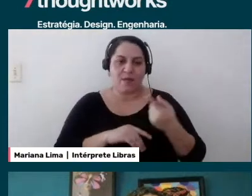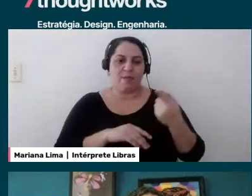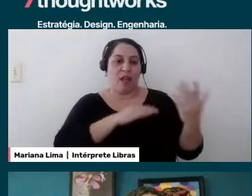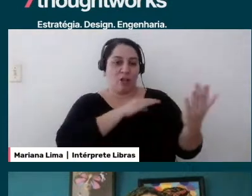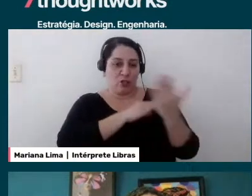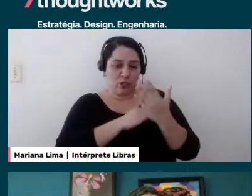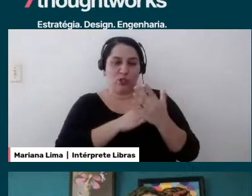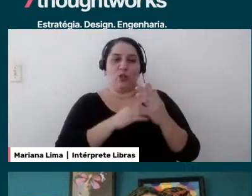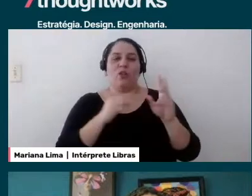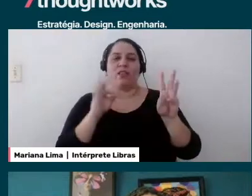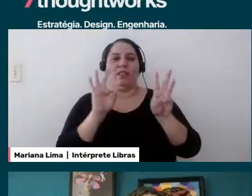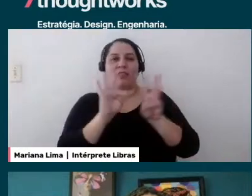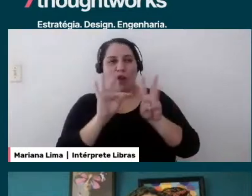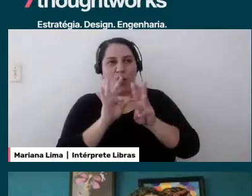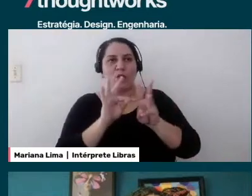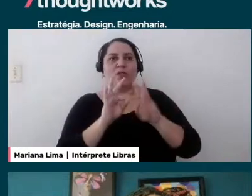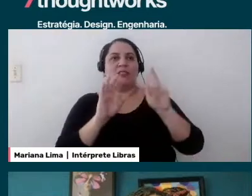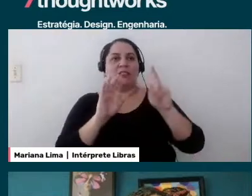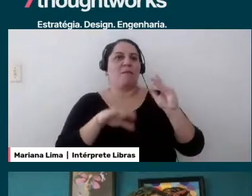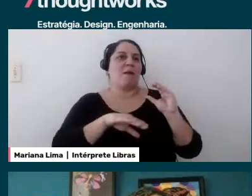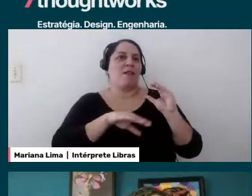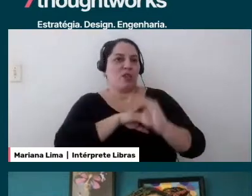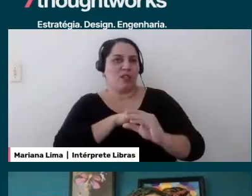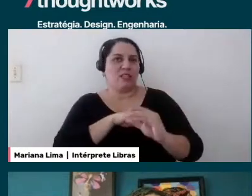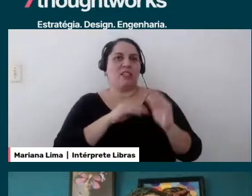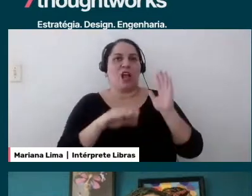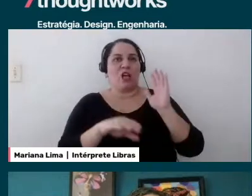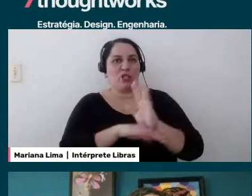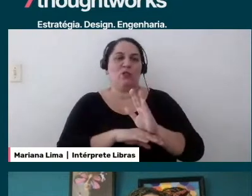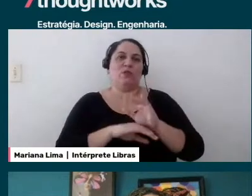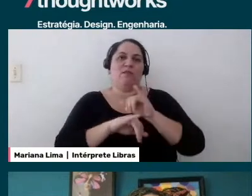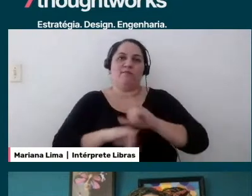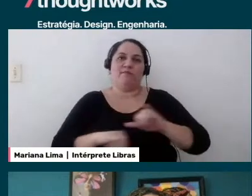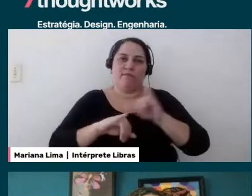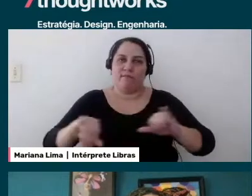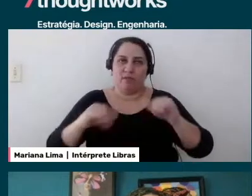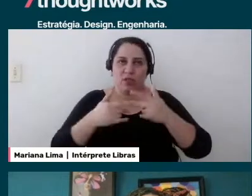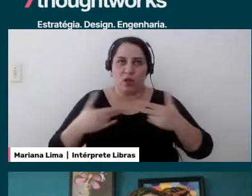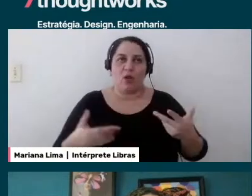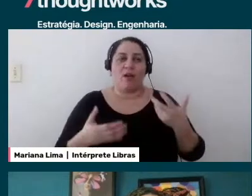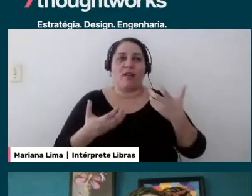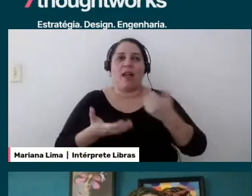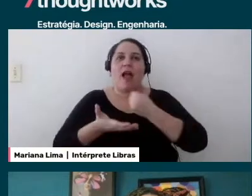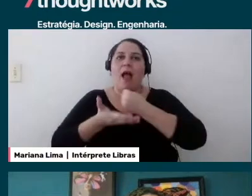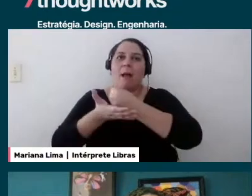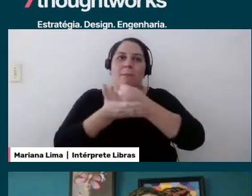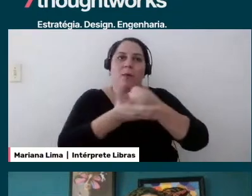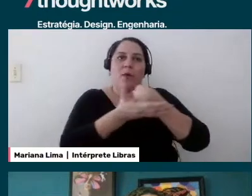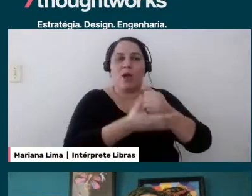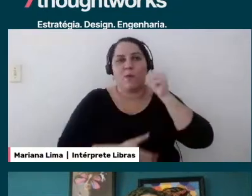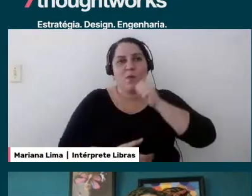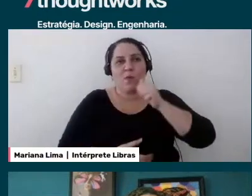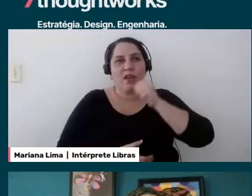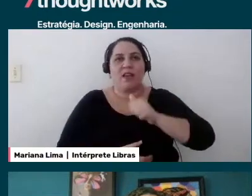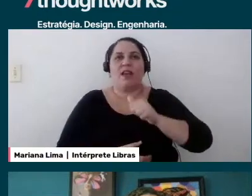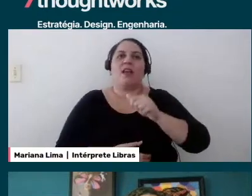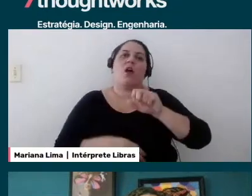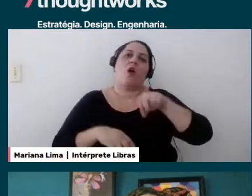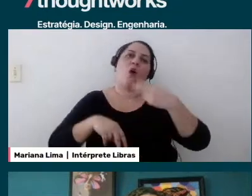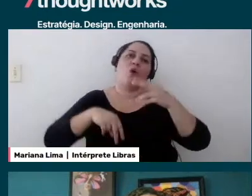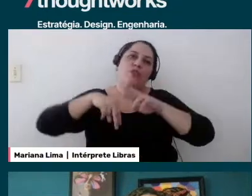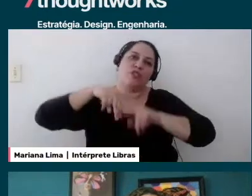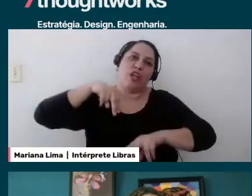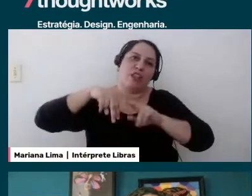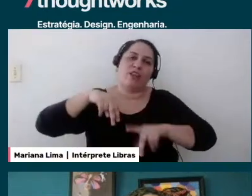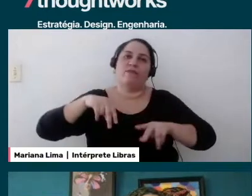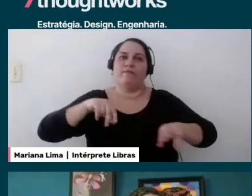ThoughtWorks, enfim. Então, a gente trabalha com diferentes ações para apoiar a jornada, né, das mulheres e de pessoas de gêneros minorizados